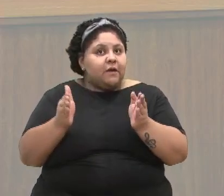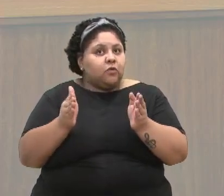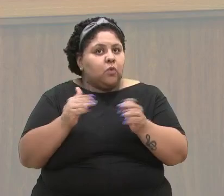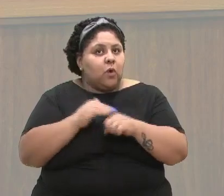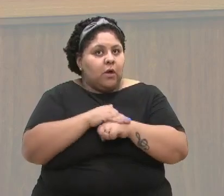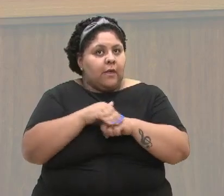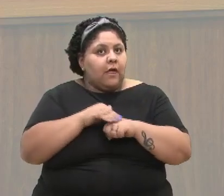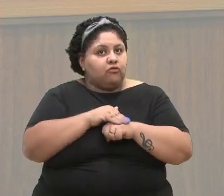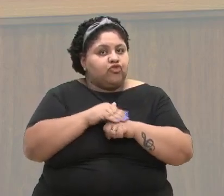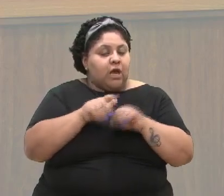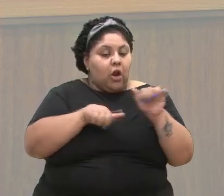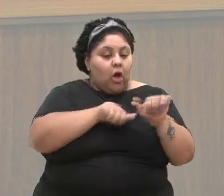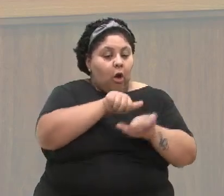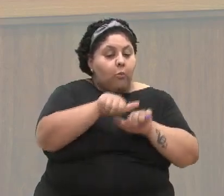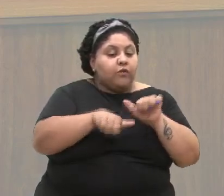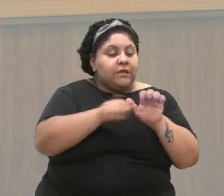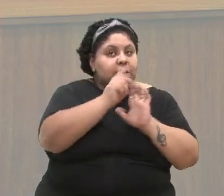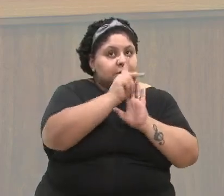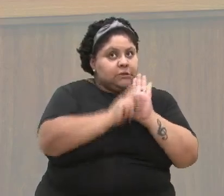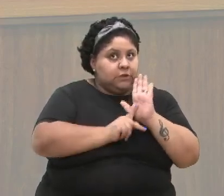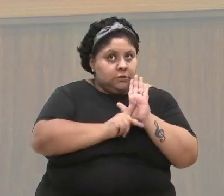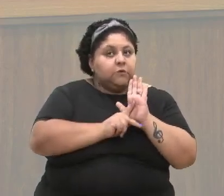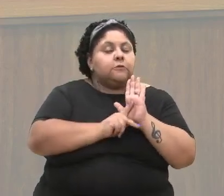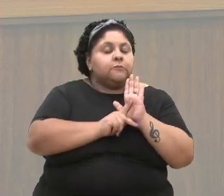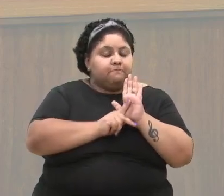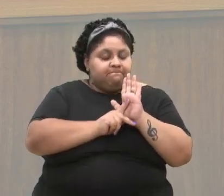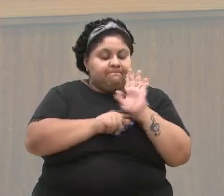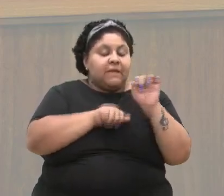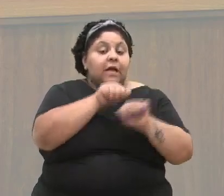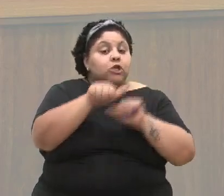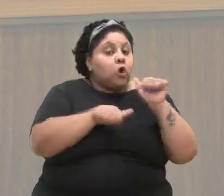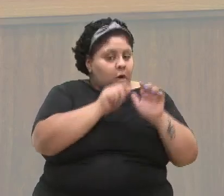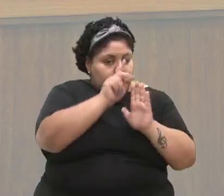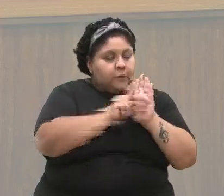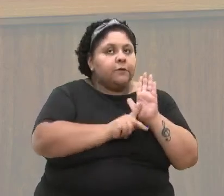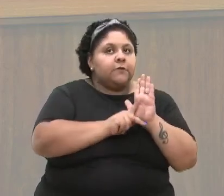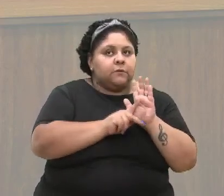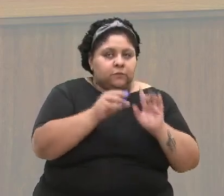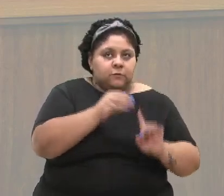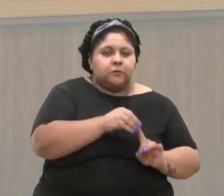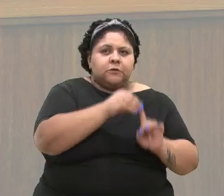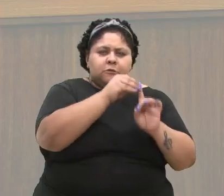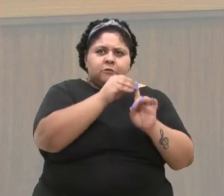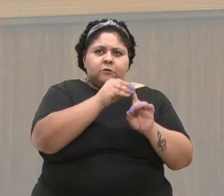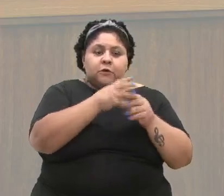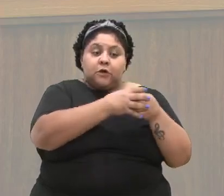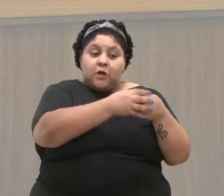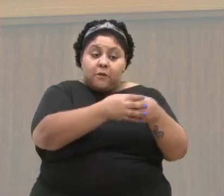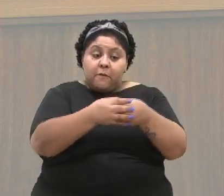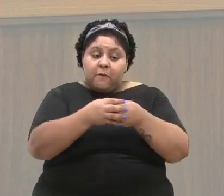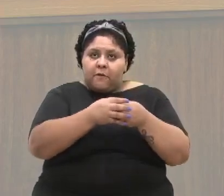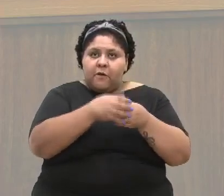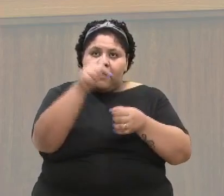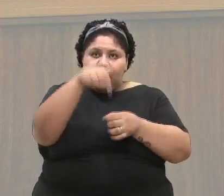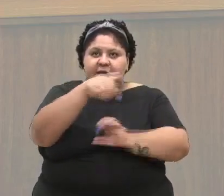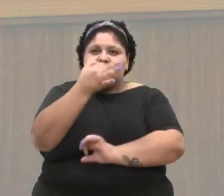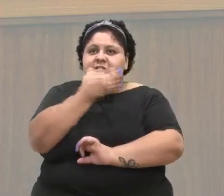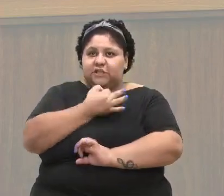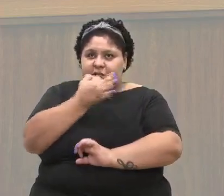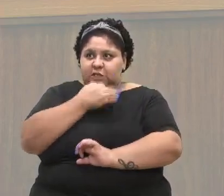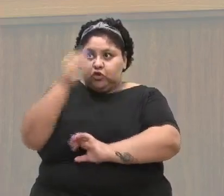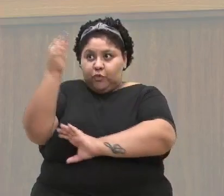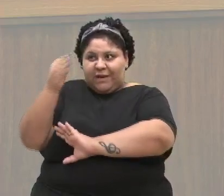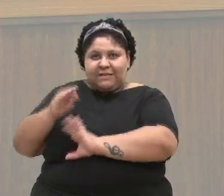à mudança desse projeto, à alteração deste projeto, principalmente porque a categoria aqui de Caxias, do